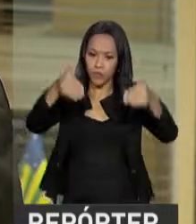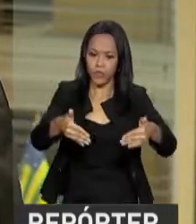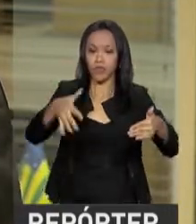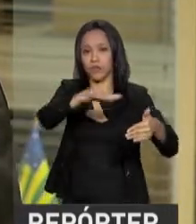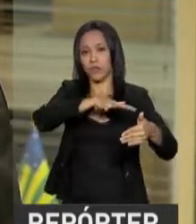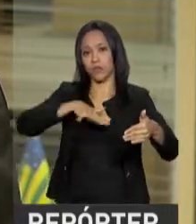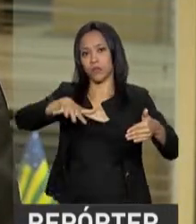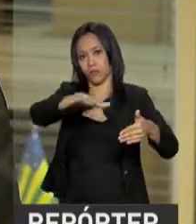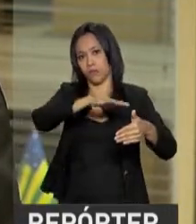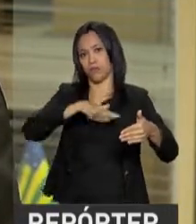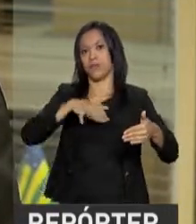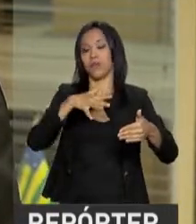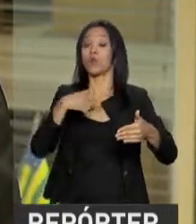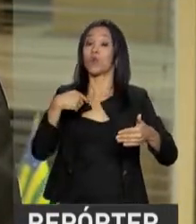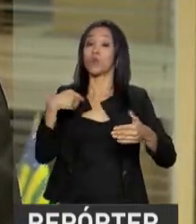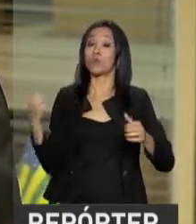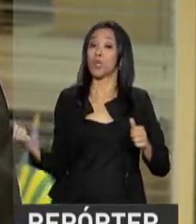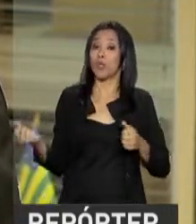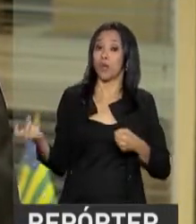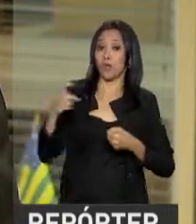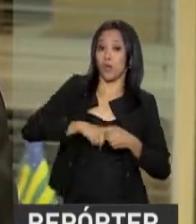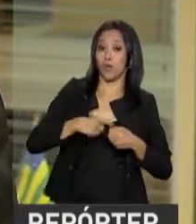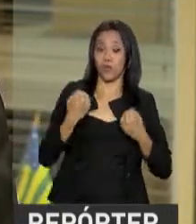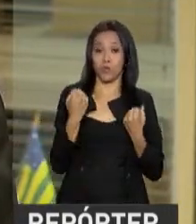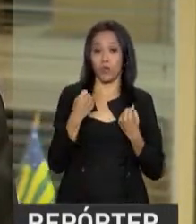defesa prestado assistência neste primeiro momento